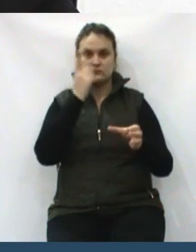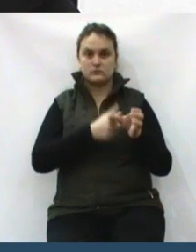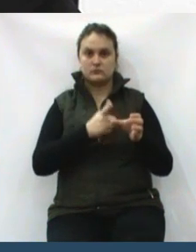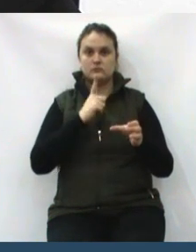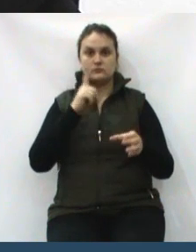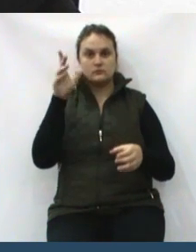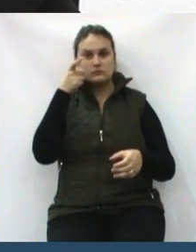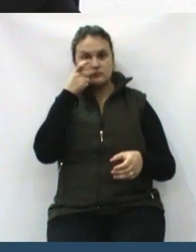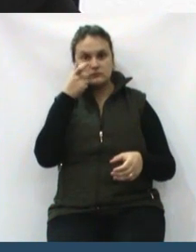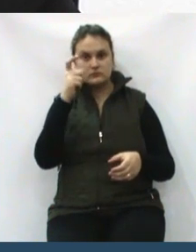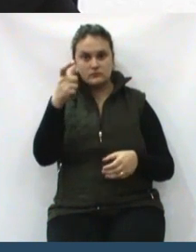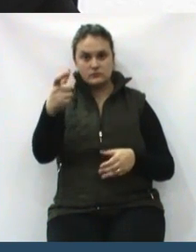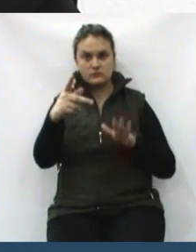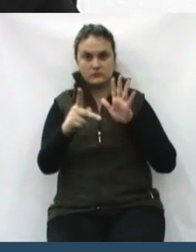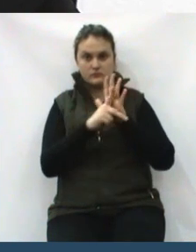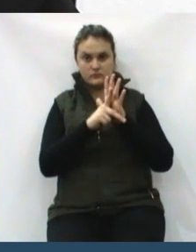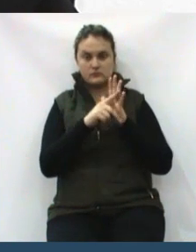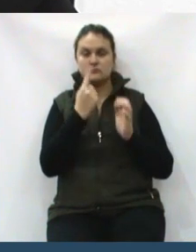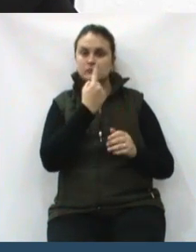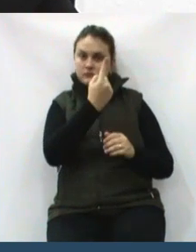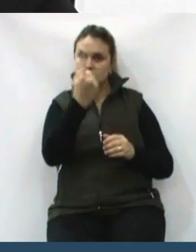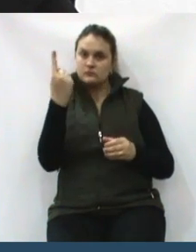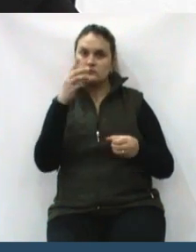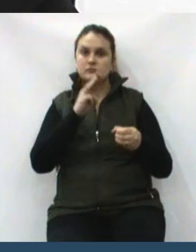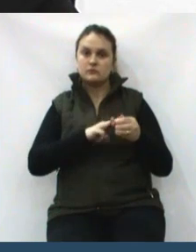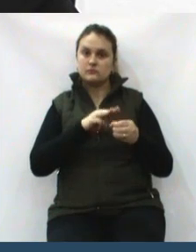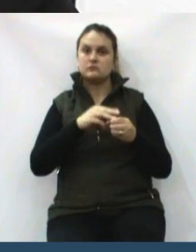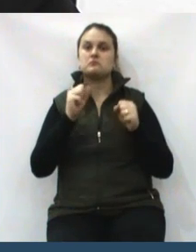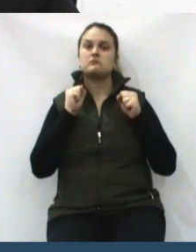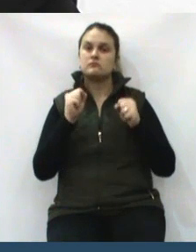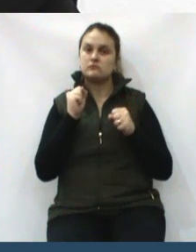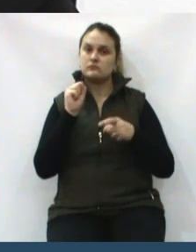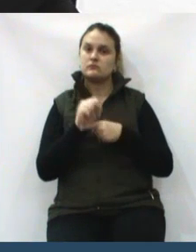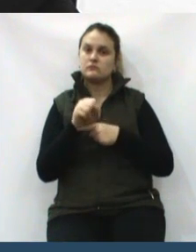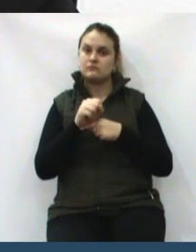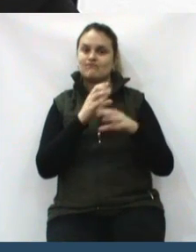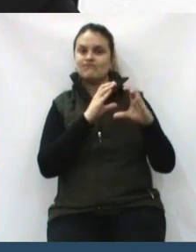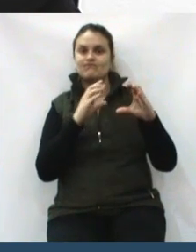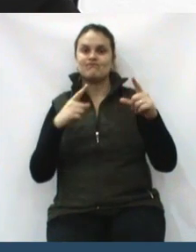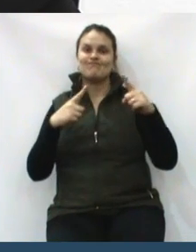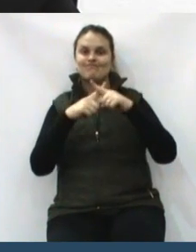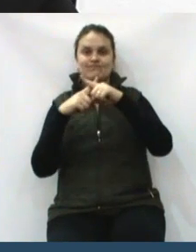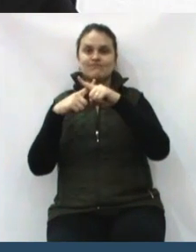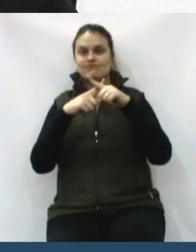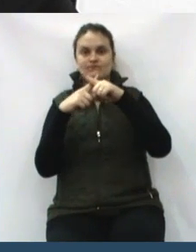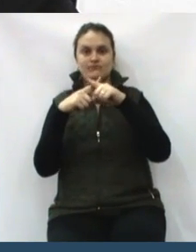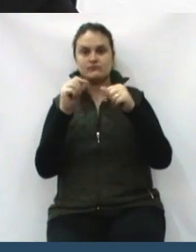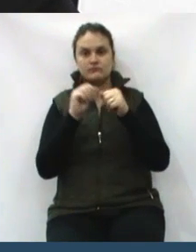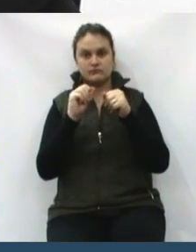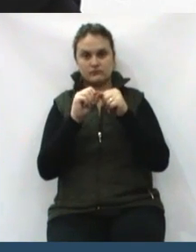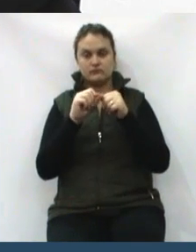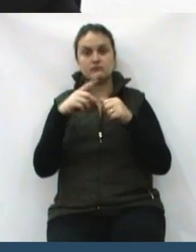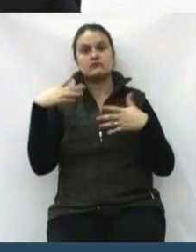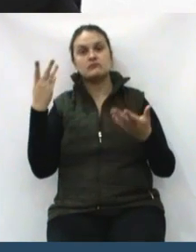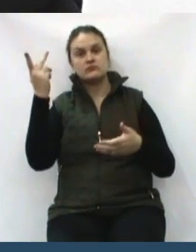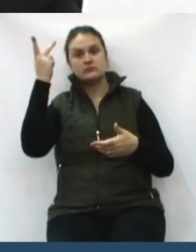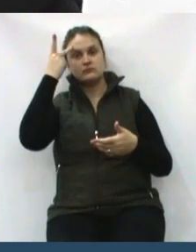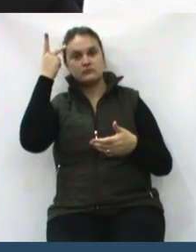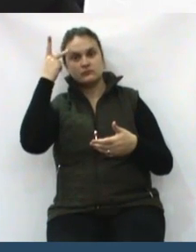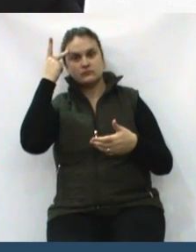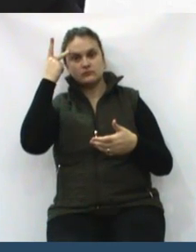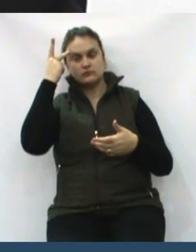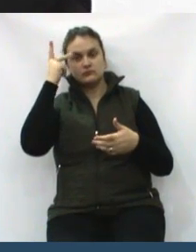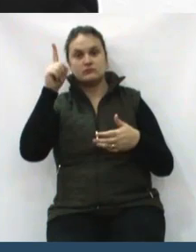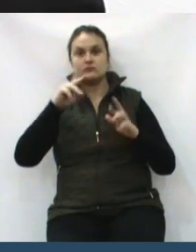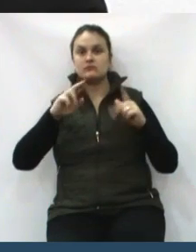interesse local nesse caso. Cada município pode sim, de forma concorrente, legislar sobre isso. Em São Paulo, grande circulação é